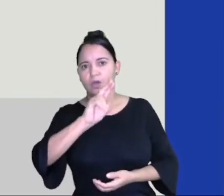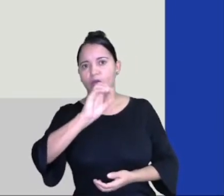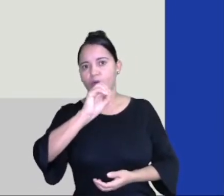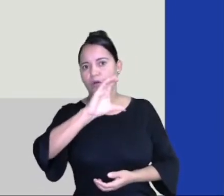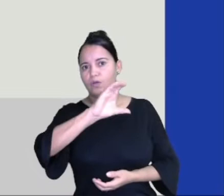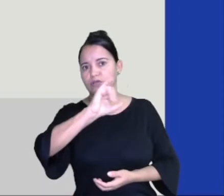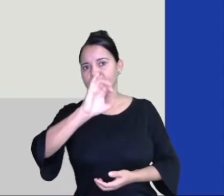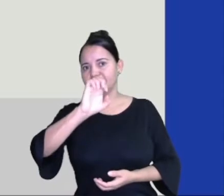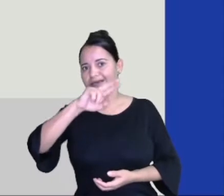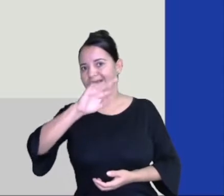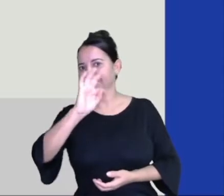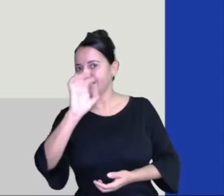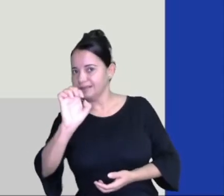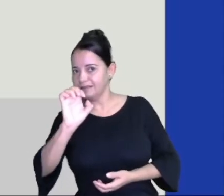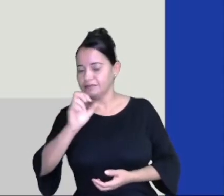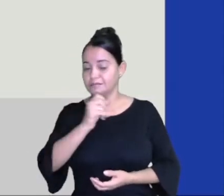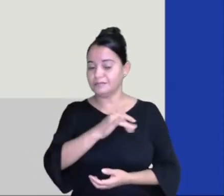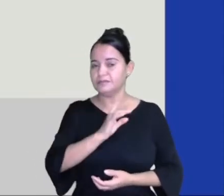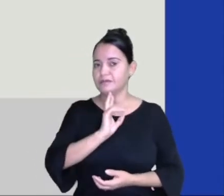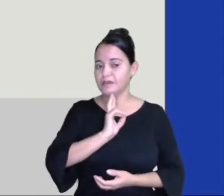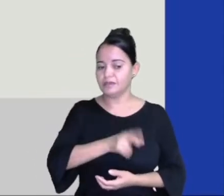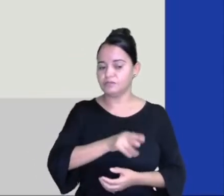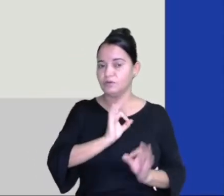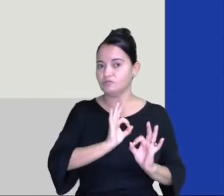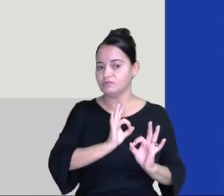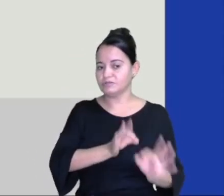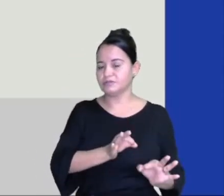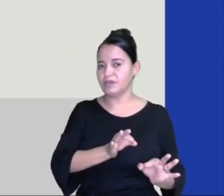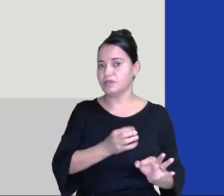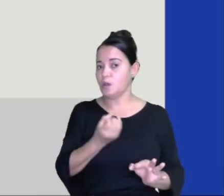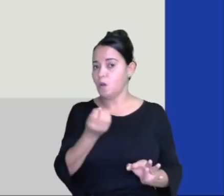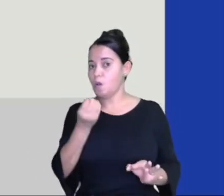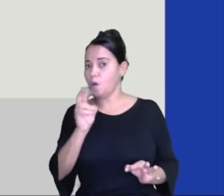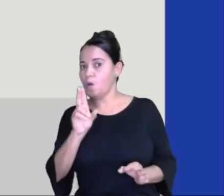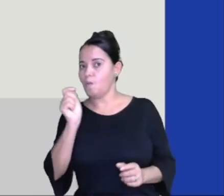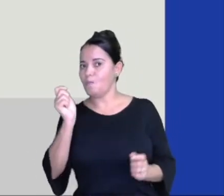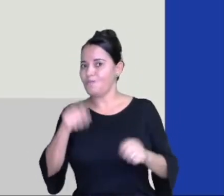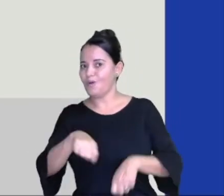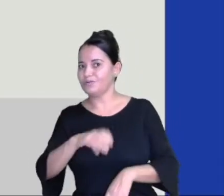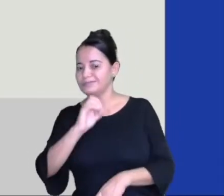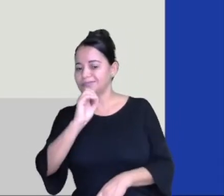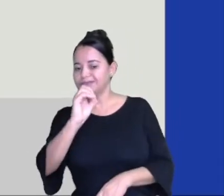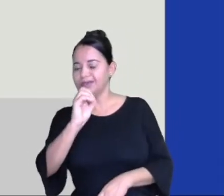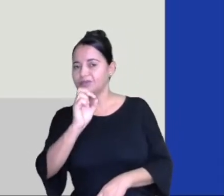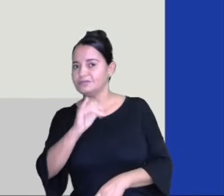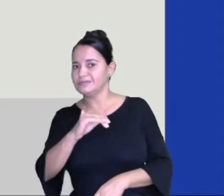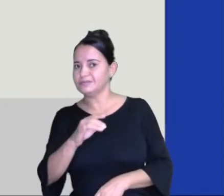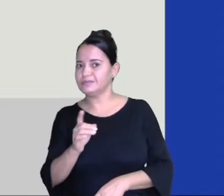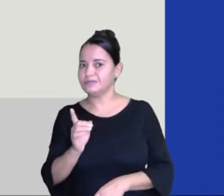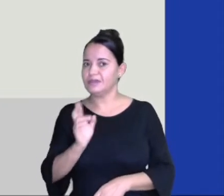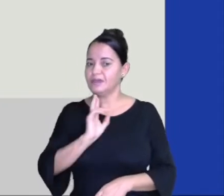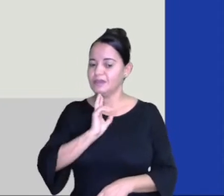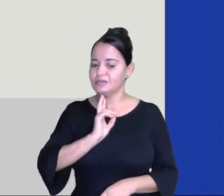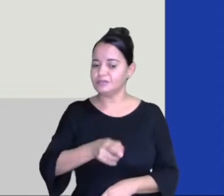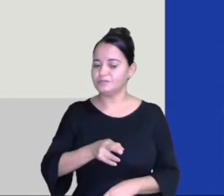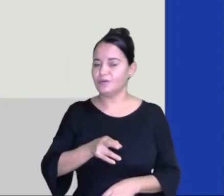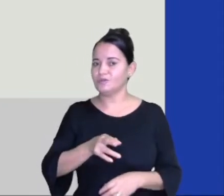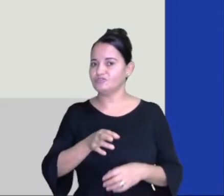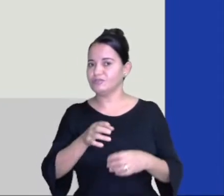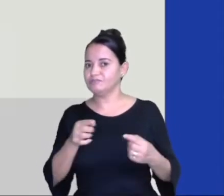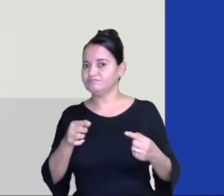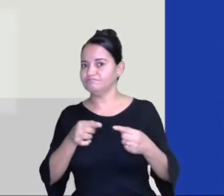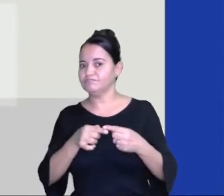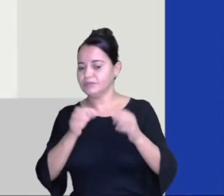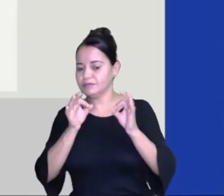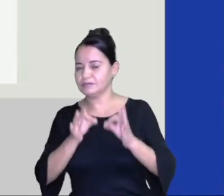ter um valor, né, como resto, ou o zero, se ela for exata, né? Então, se alguém já lembrou aí